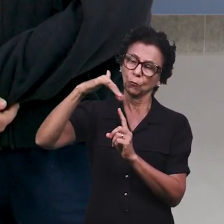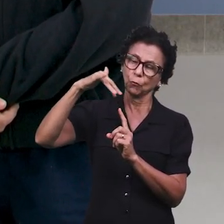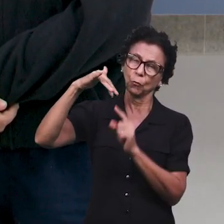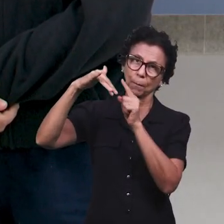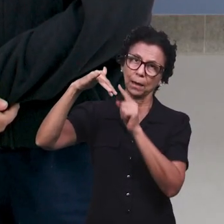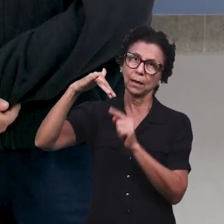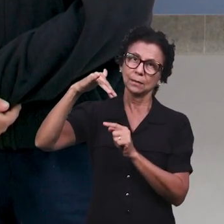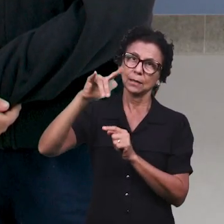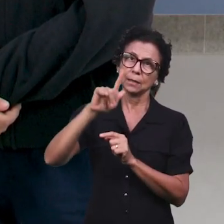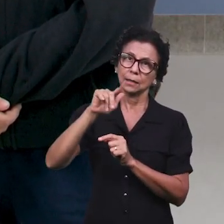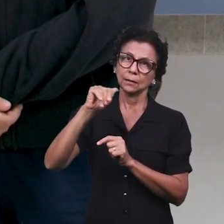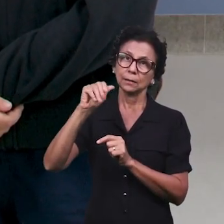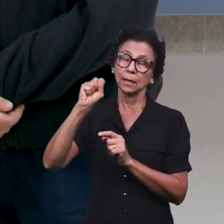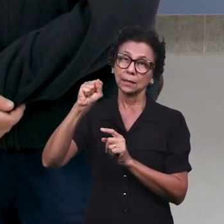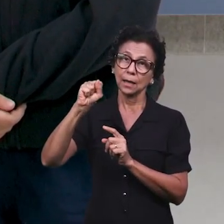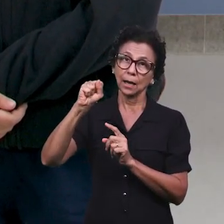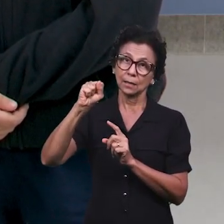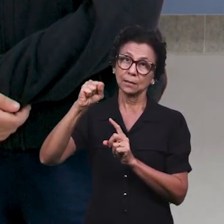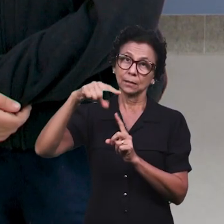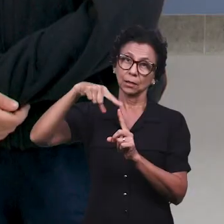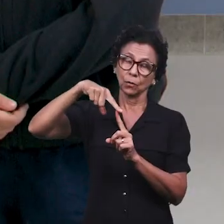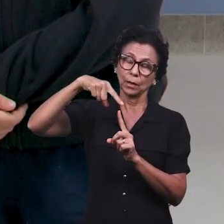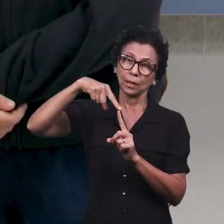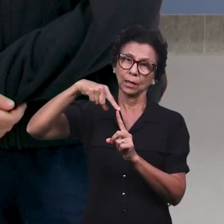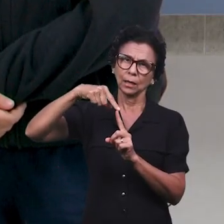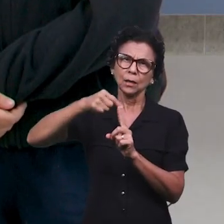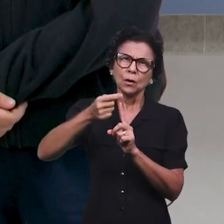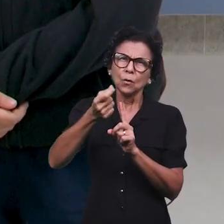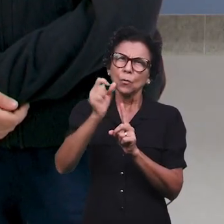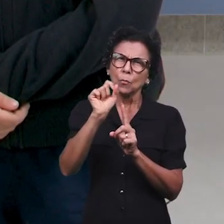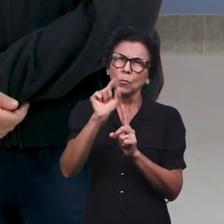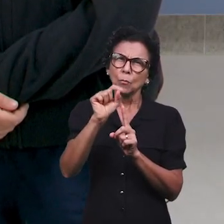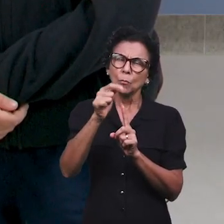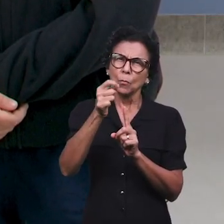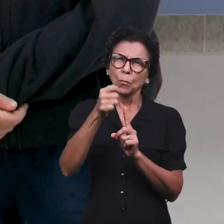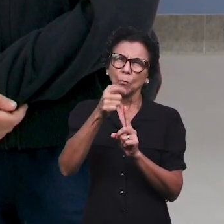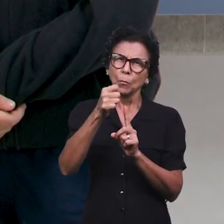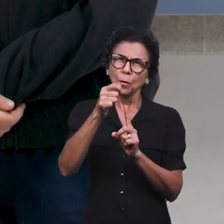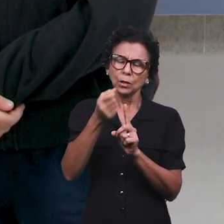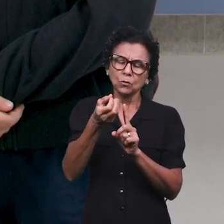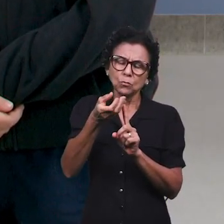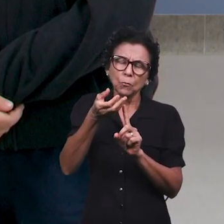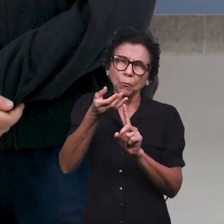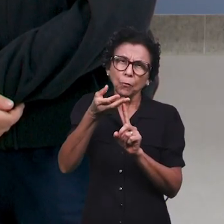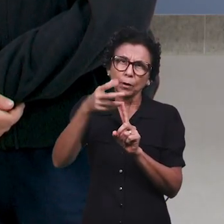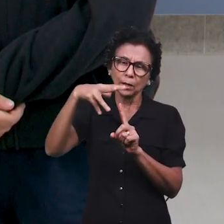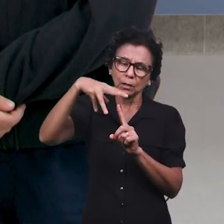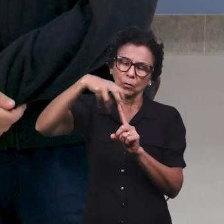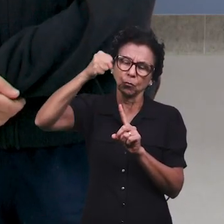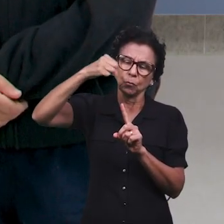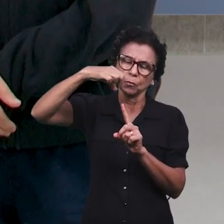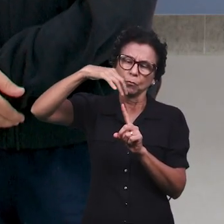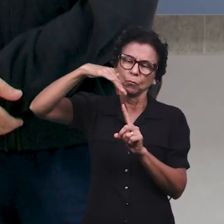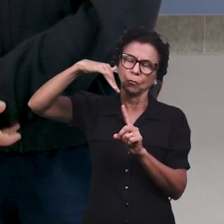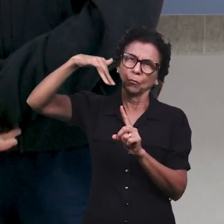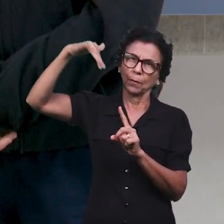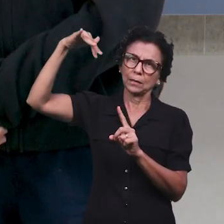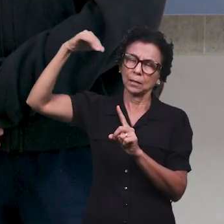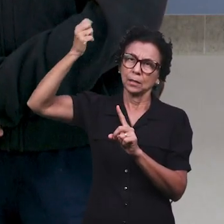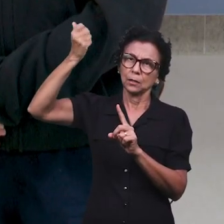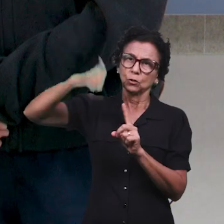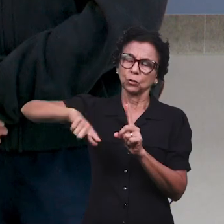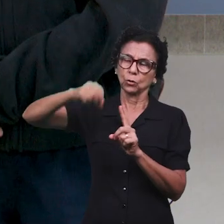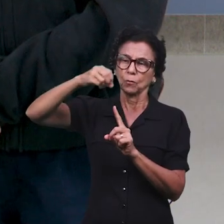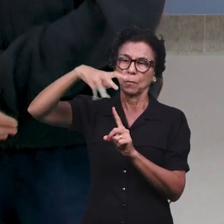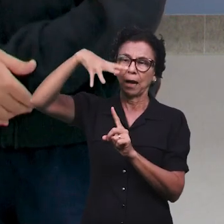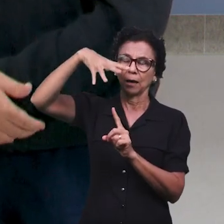tem combustível. E quando a gente coloca o fogo aqui em cima, ele busca o pavio lá embaixo. Mas o que isso tem a ver para a nossa vida espiritual, criança?